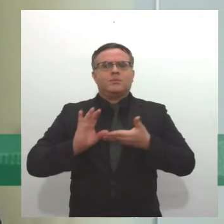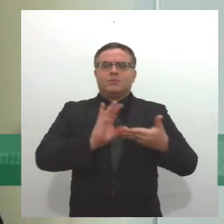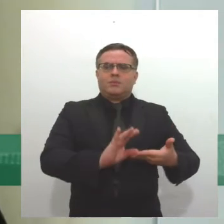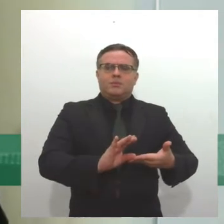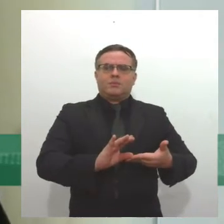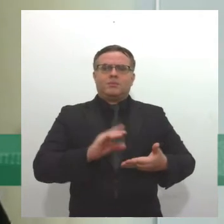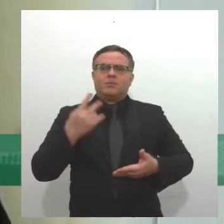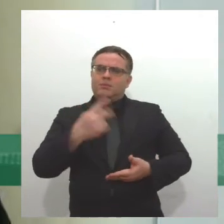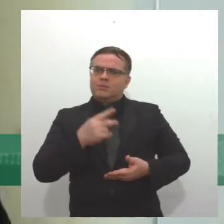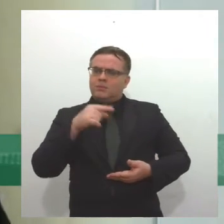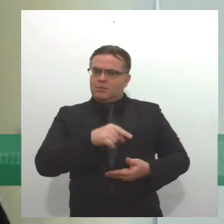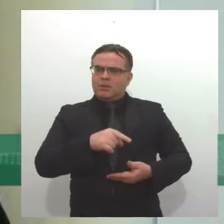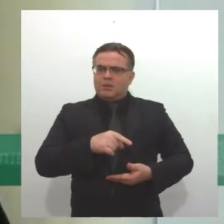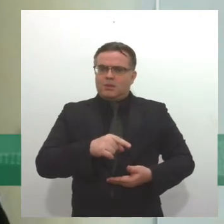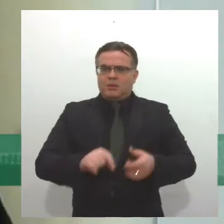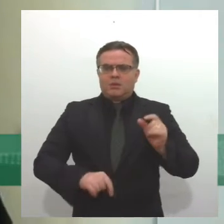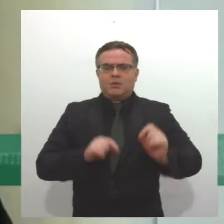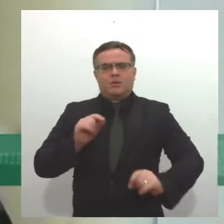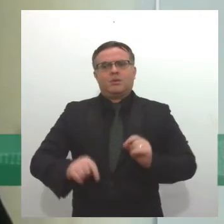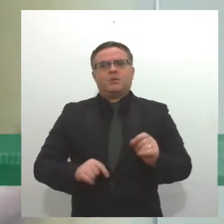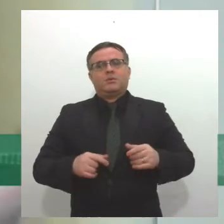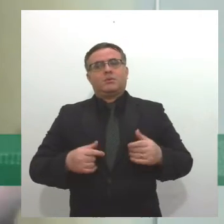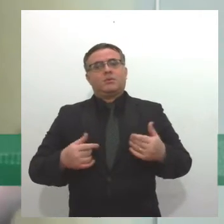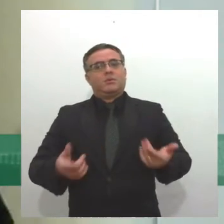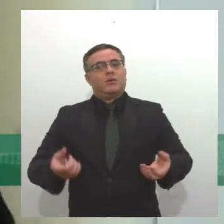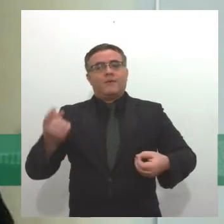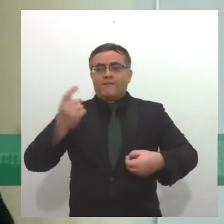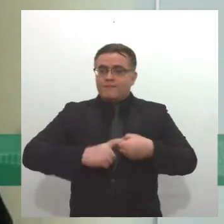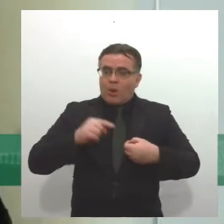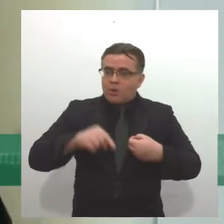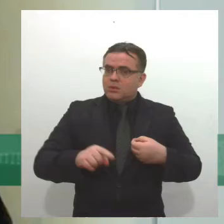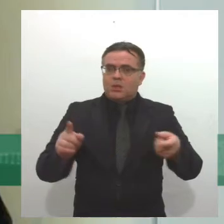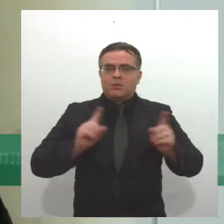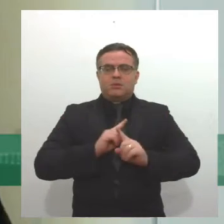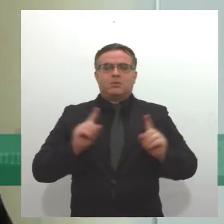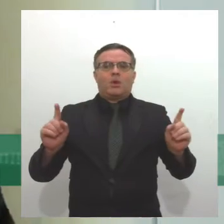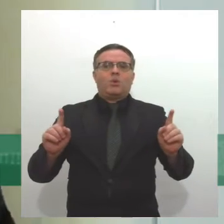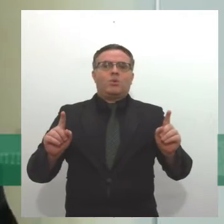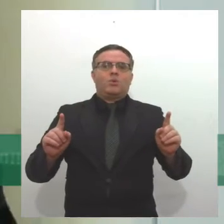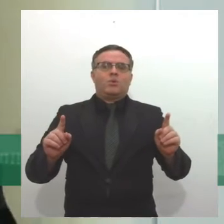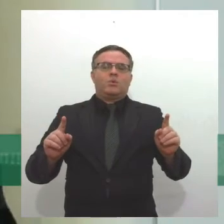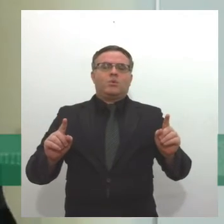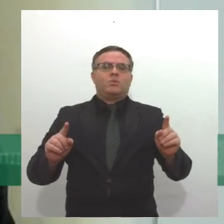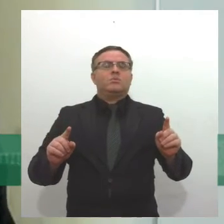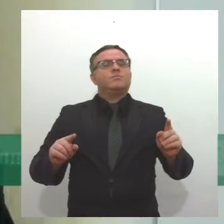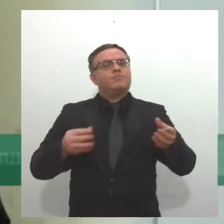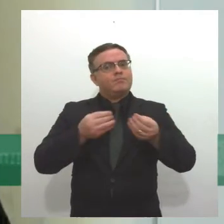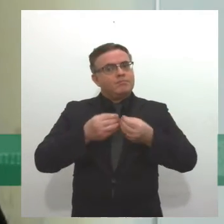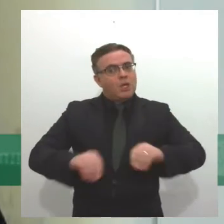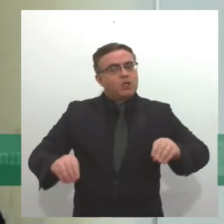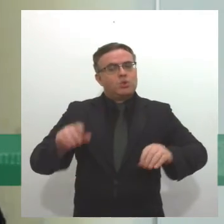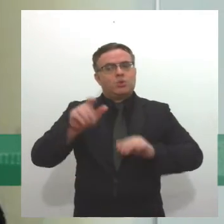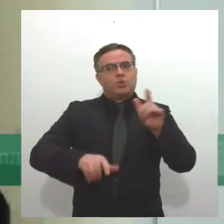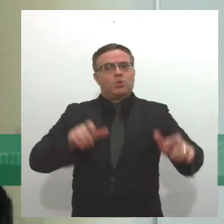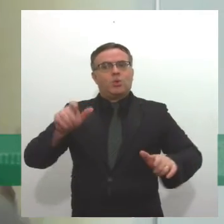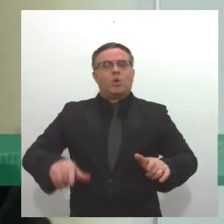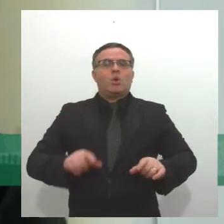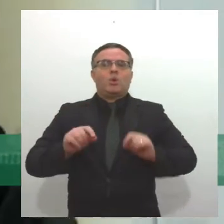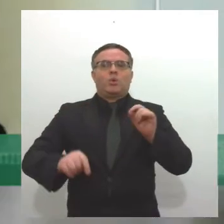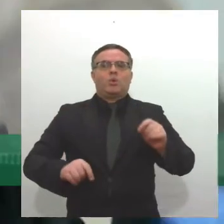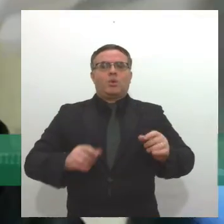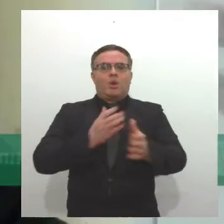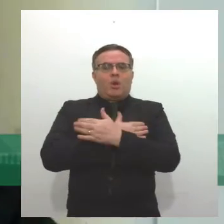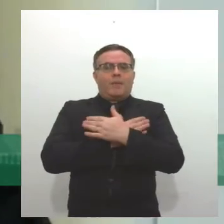cofres públicos? Então, isso não pode voltar a acontecer. Isso agride ao contribuinte, agride aquele que está